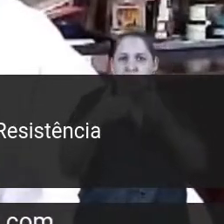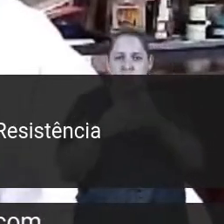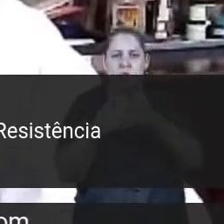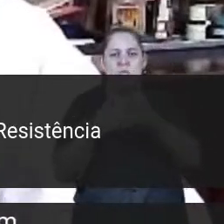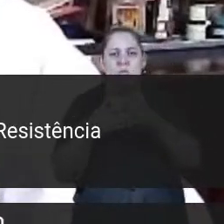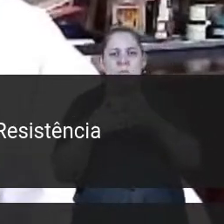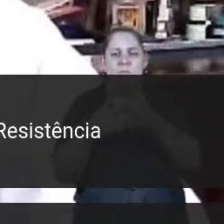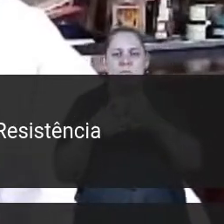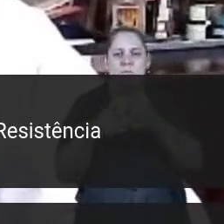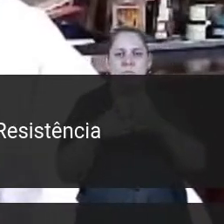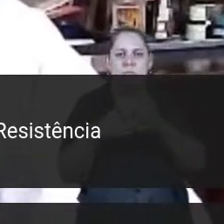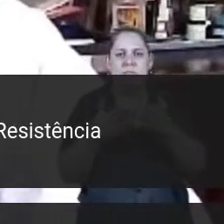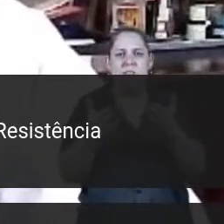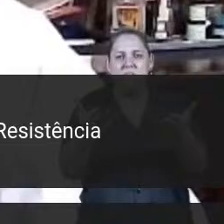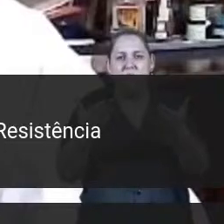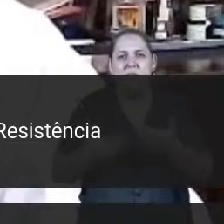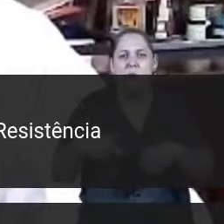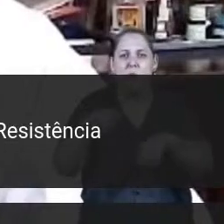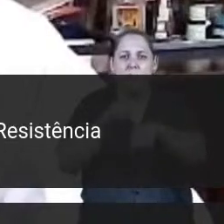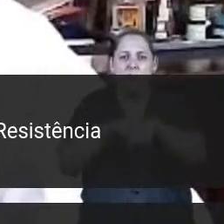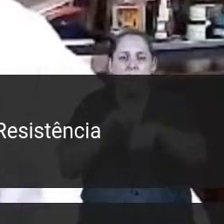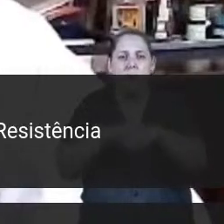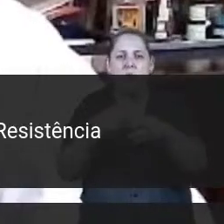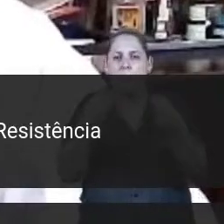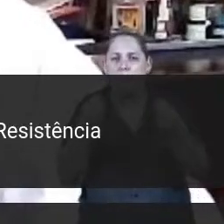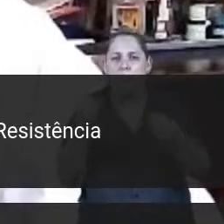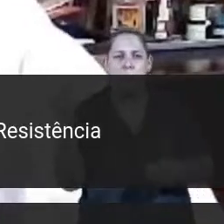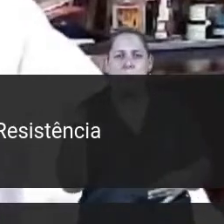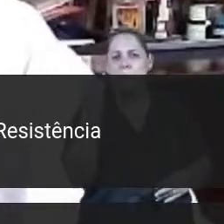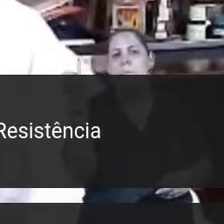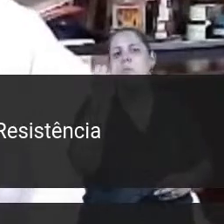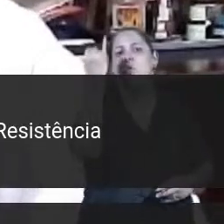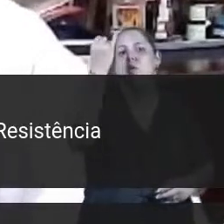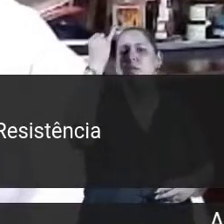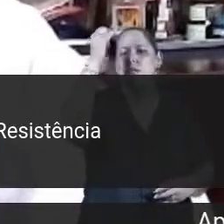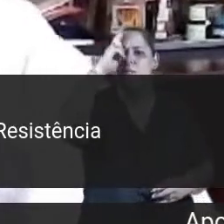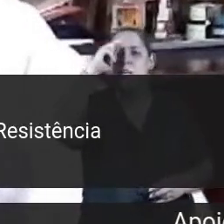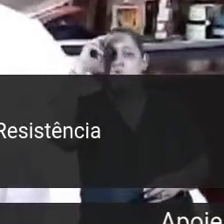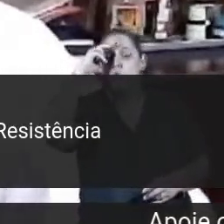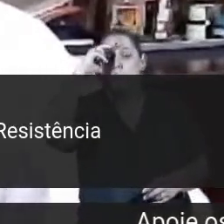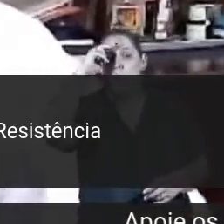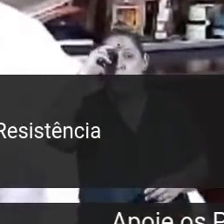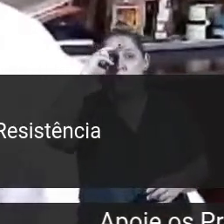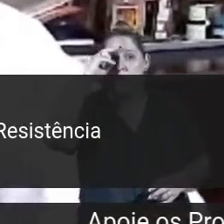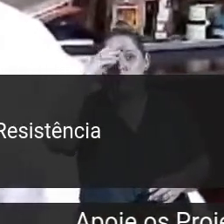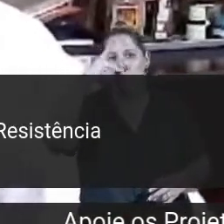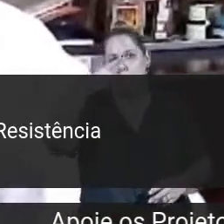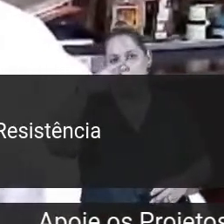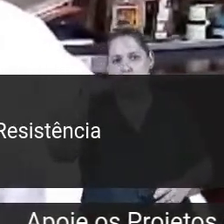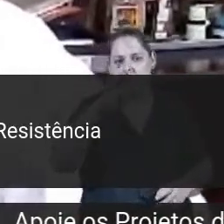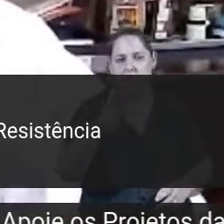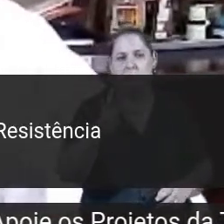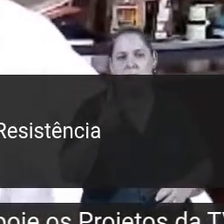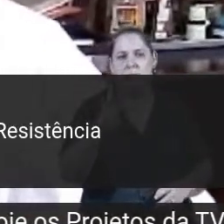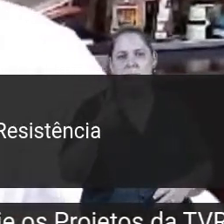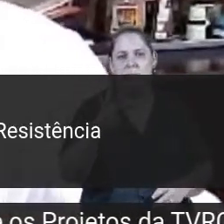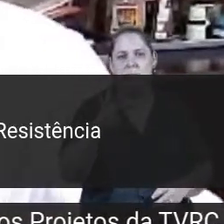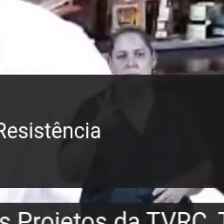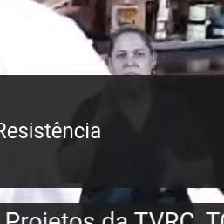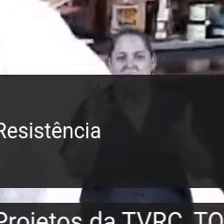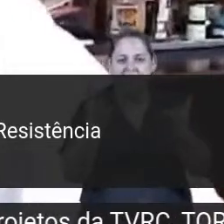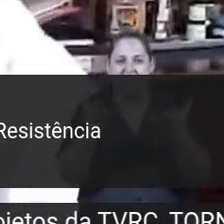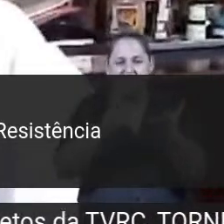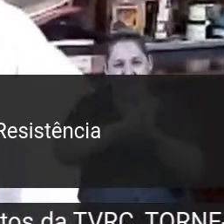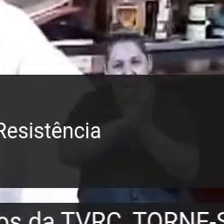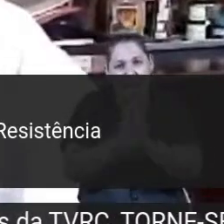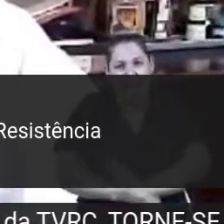Por isso, tu vem num momento muito importante da história do nosso partido. Quiseram